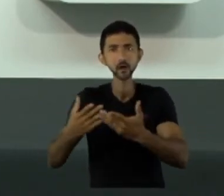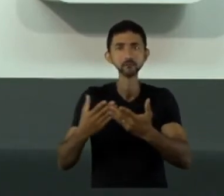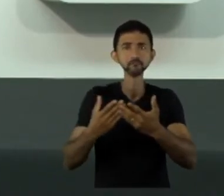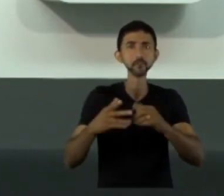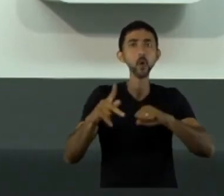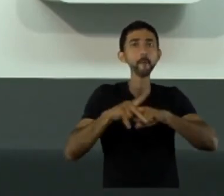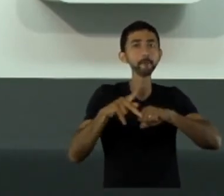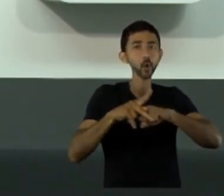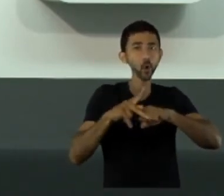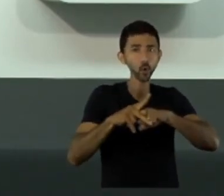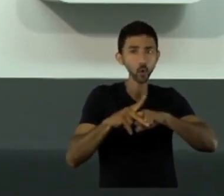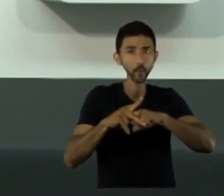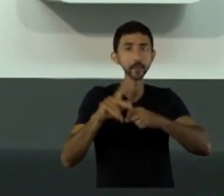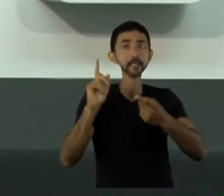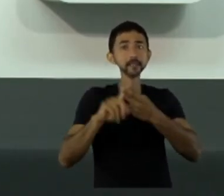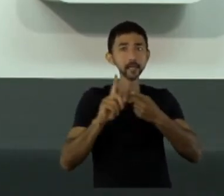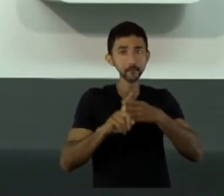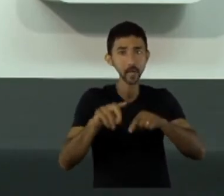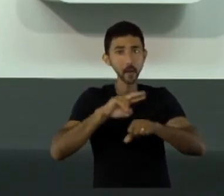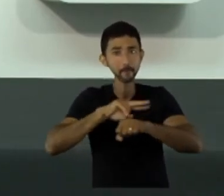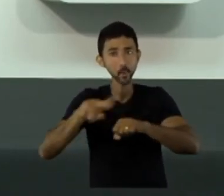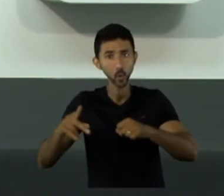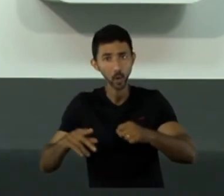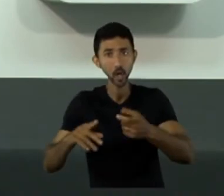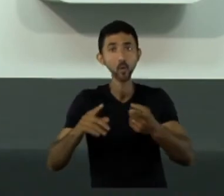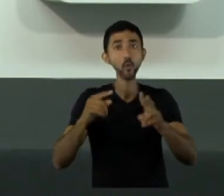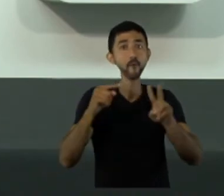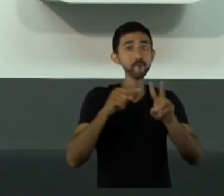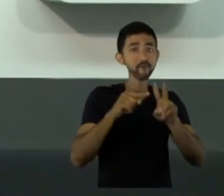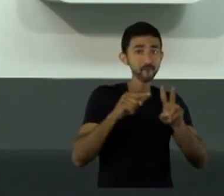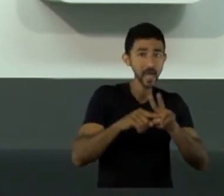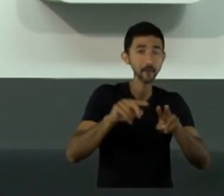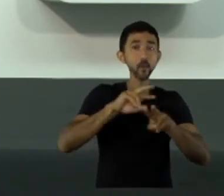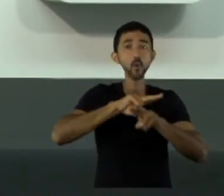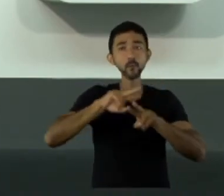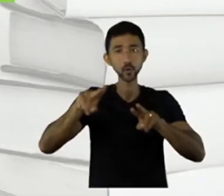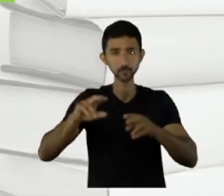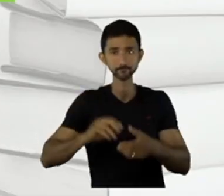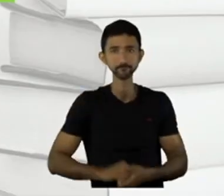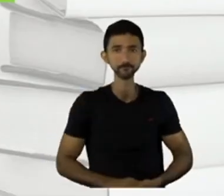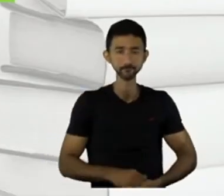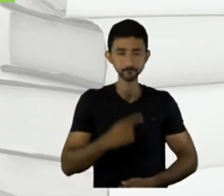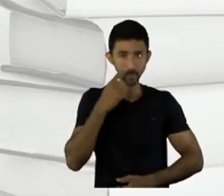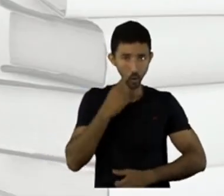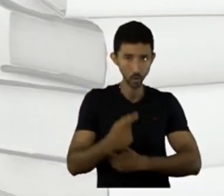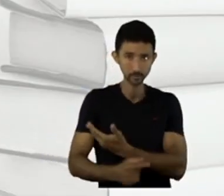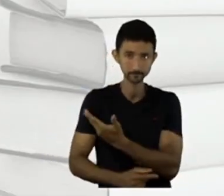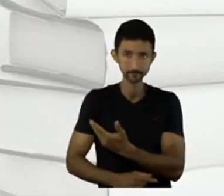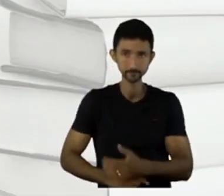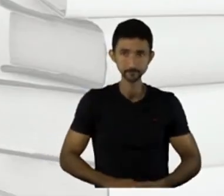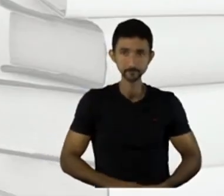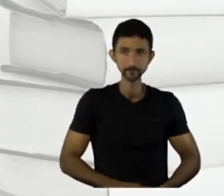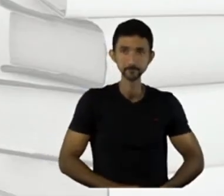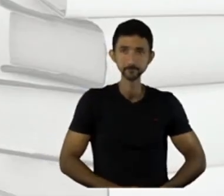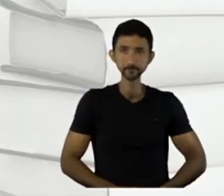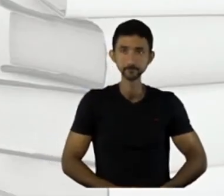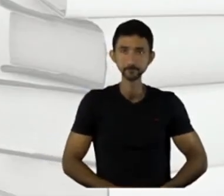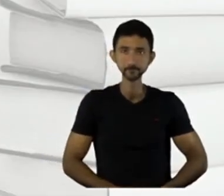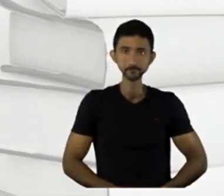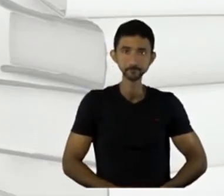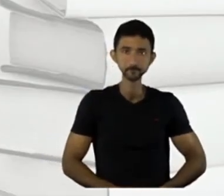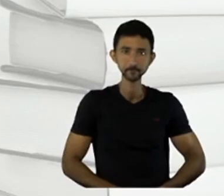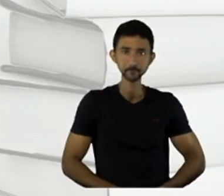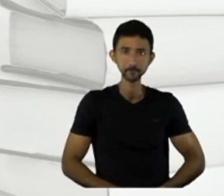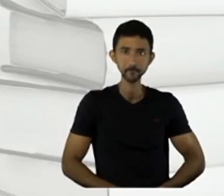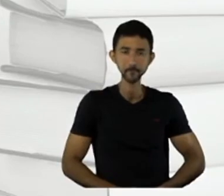pronome também vai ser no plural e também o verbo vai ter que ser no plural. Vamos aqui agora continuando. Olha o próximo exemplo